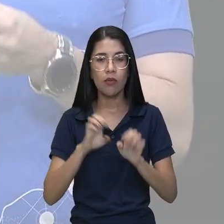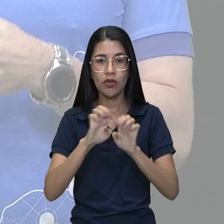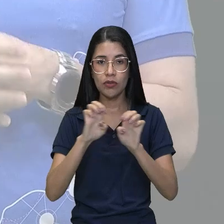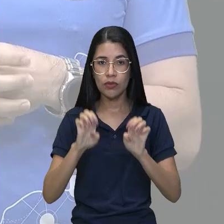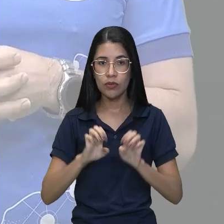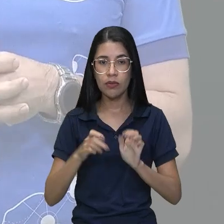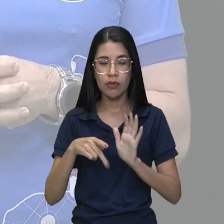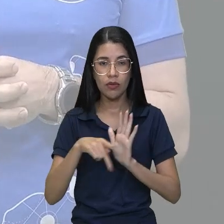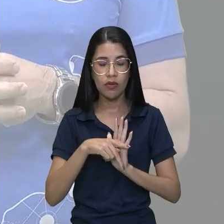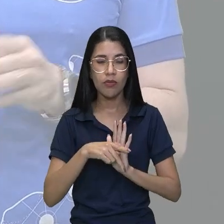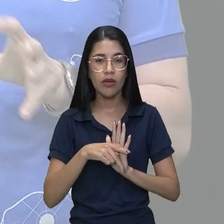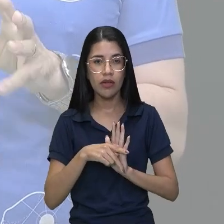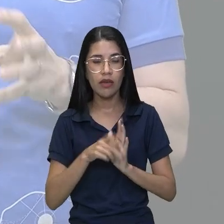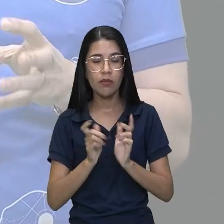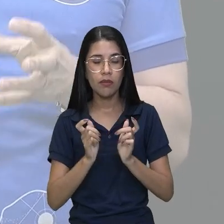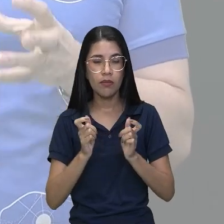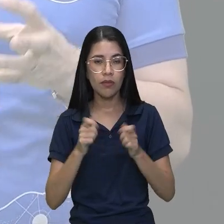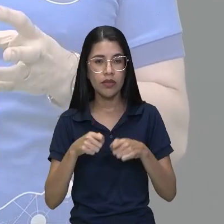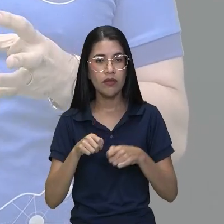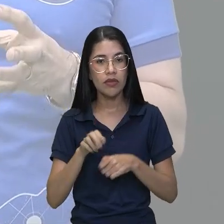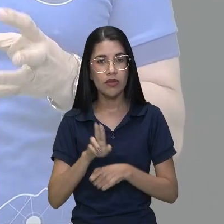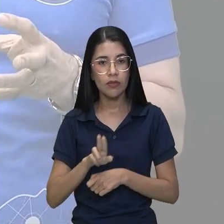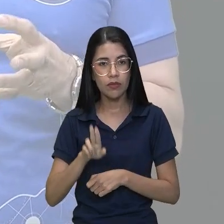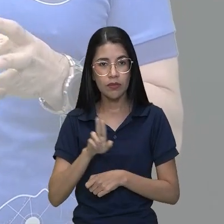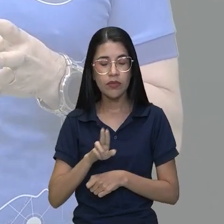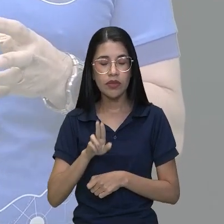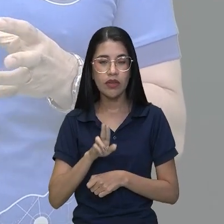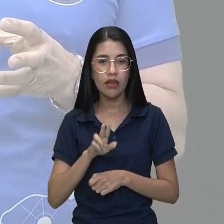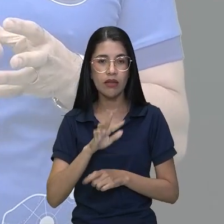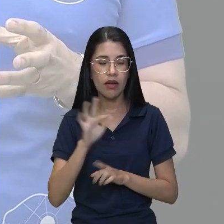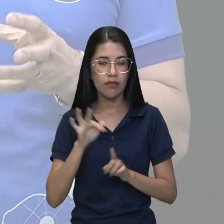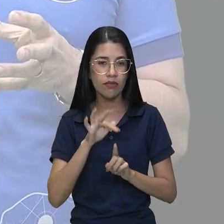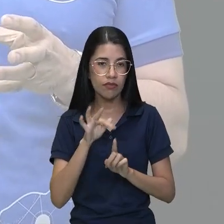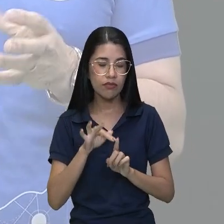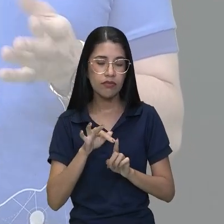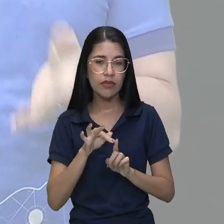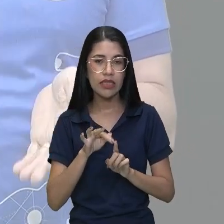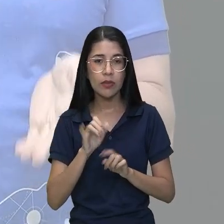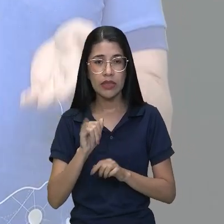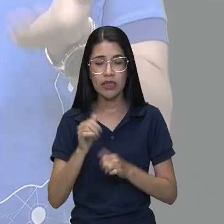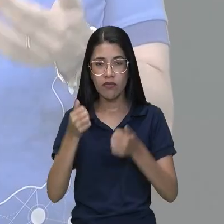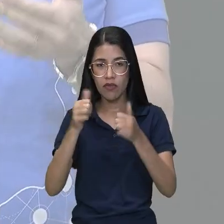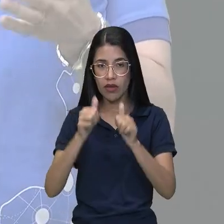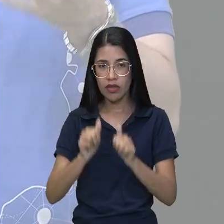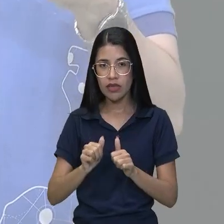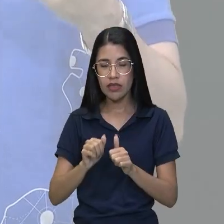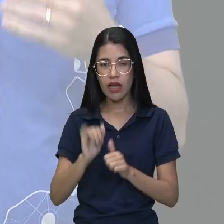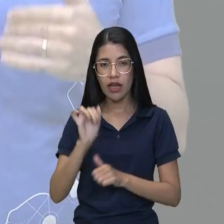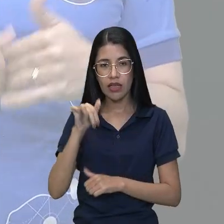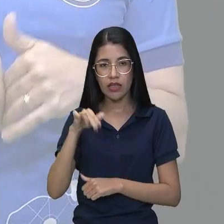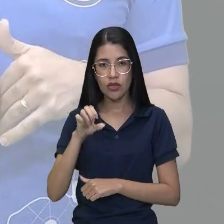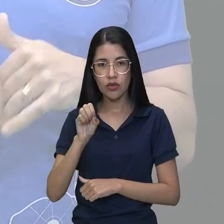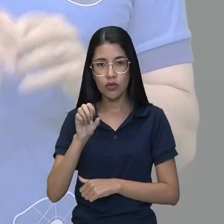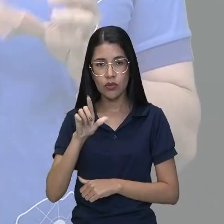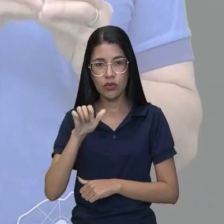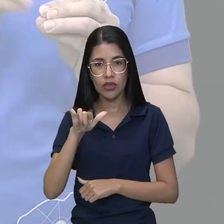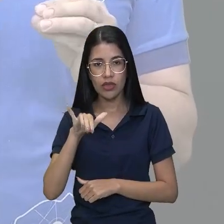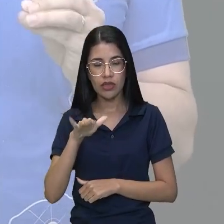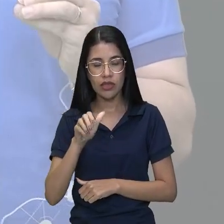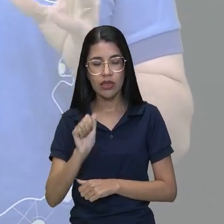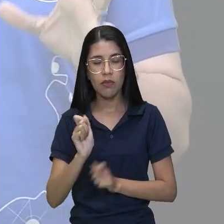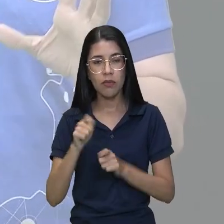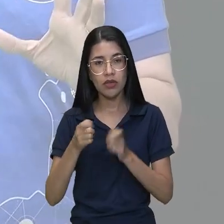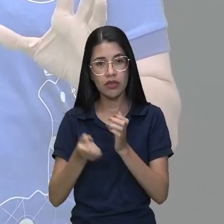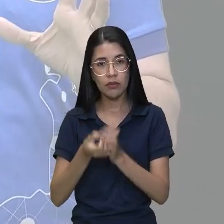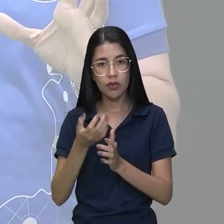que permite a sua função. Então, se a gente analisar a insulina, a gente consegue produzir ela com